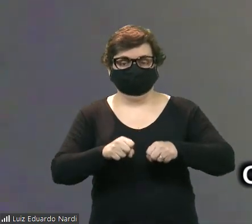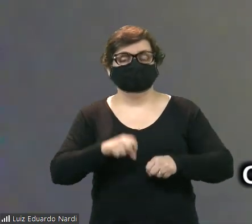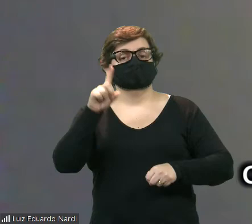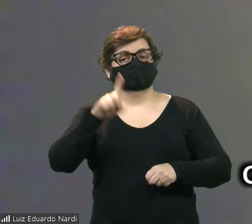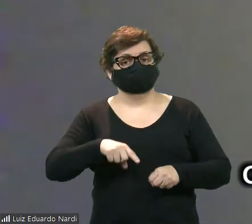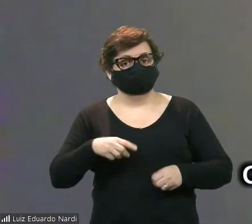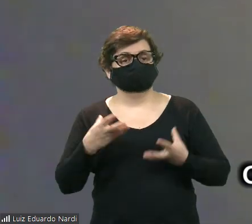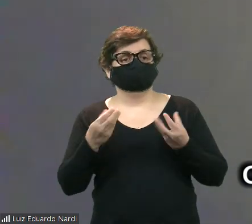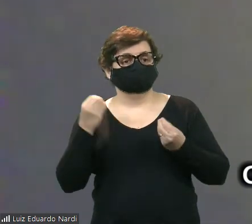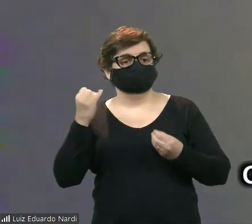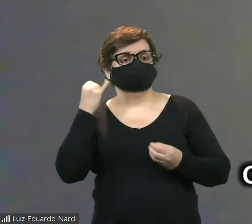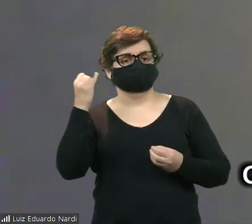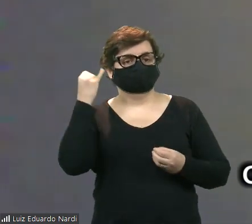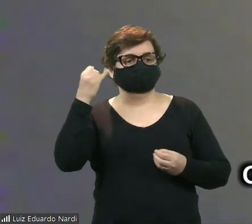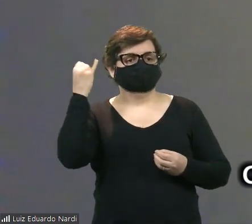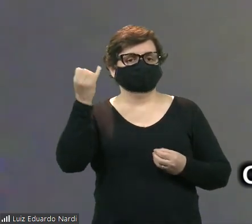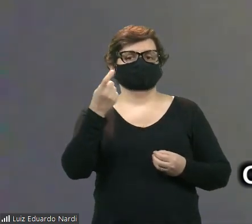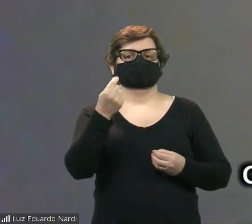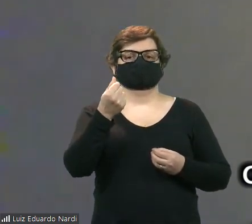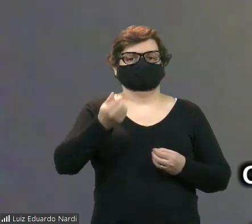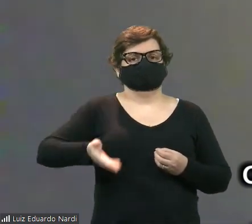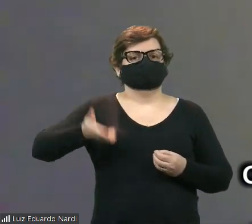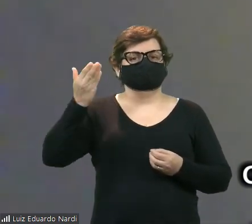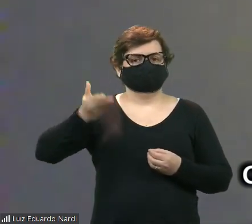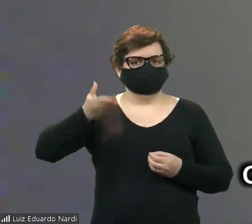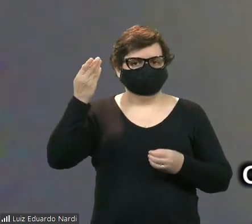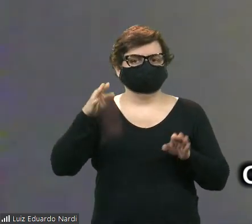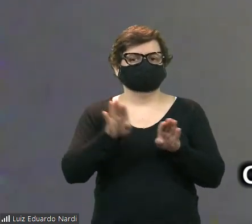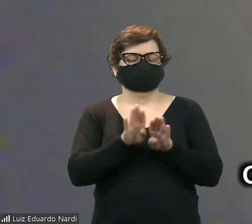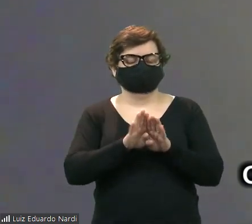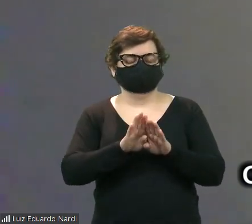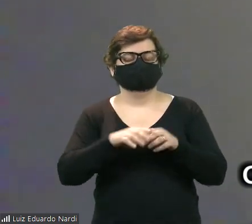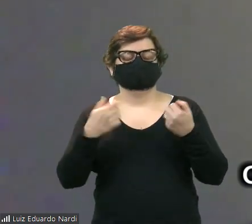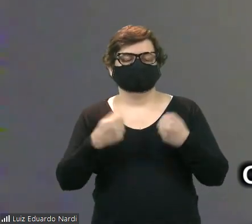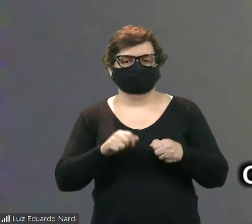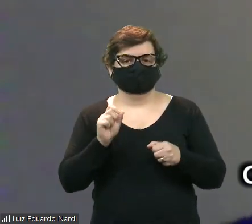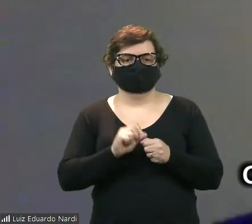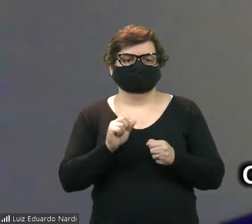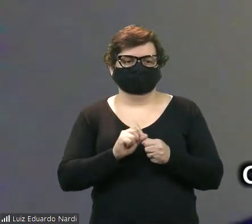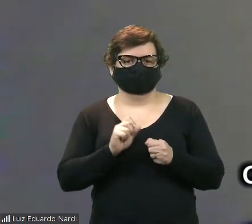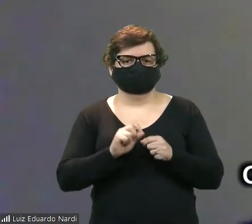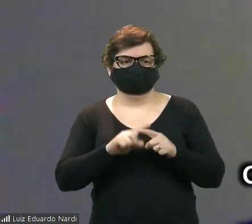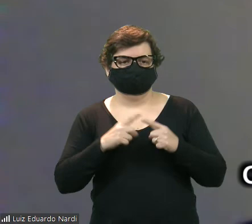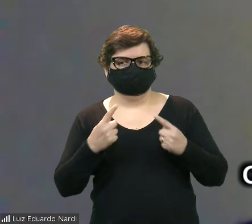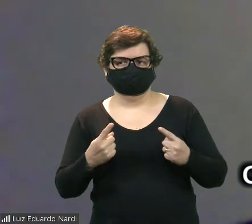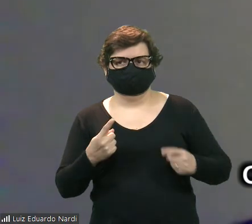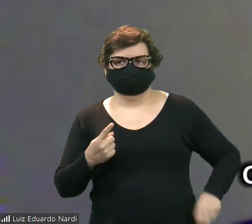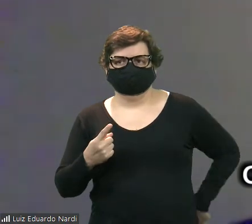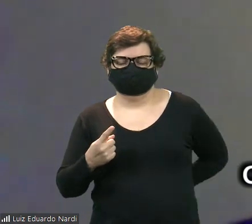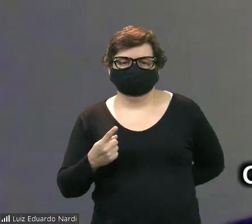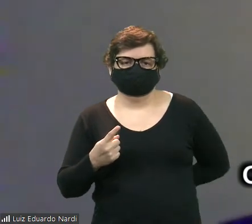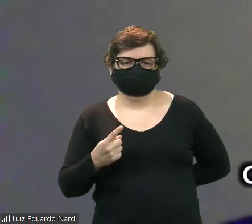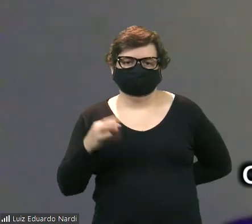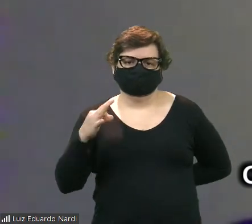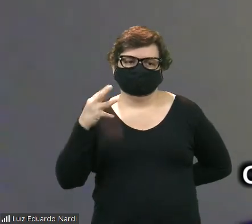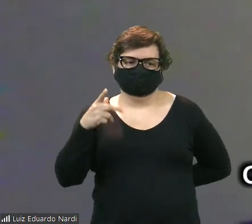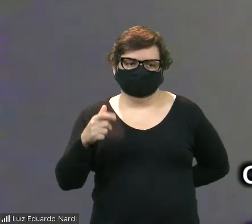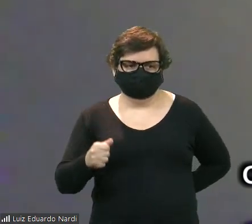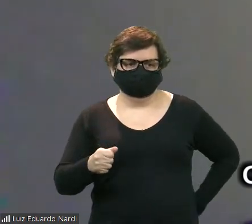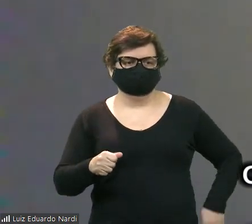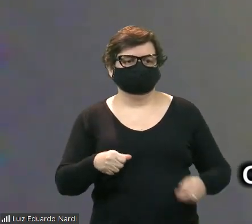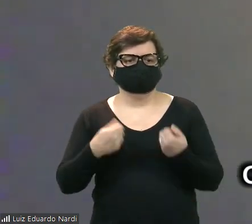importante, é um investimento alto, é um investimento que tem que ser feito, mas tudo tem que ter um